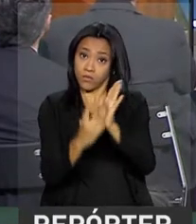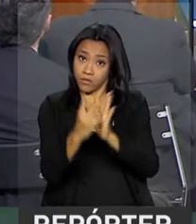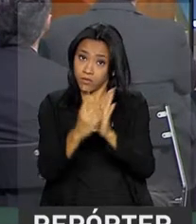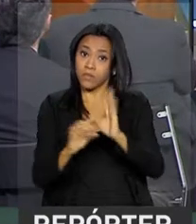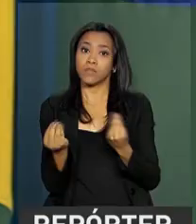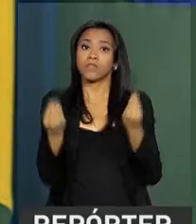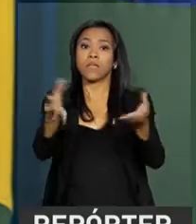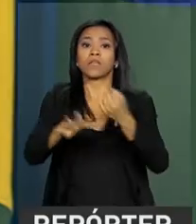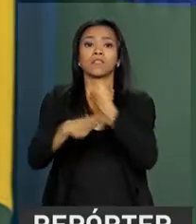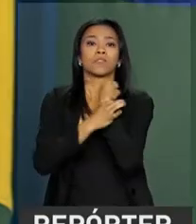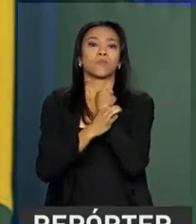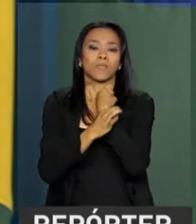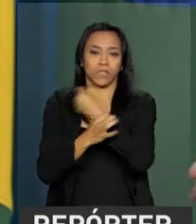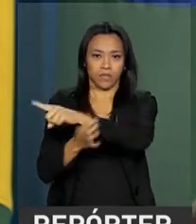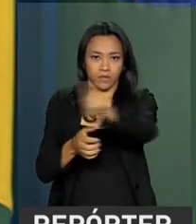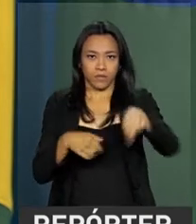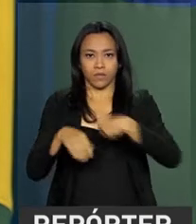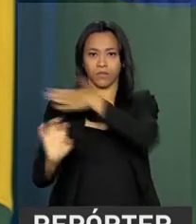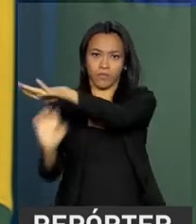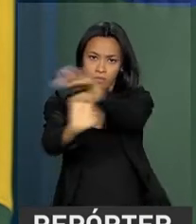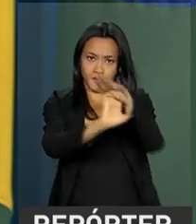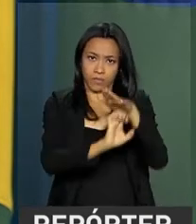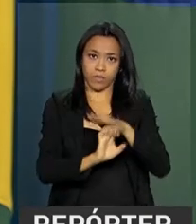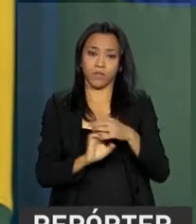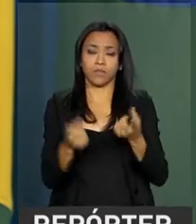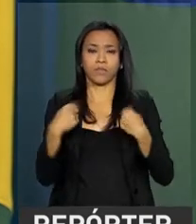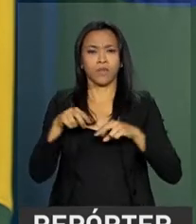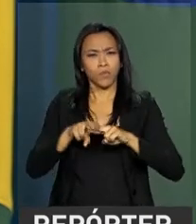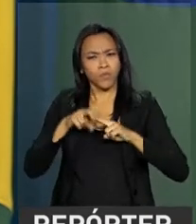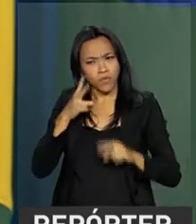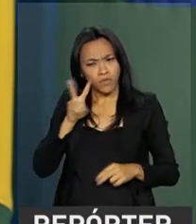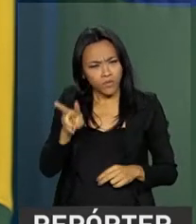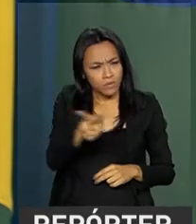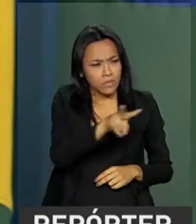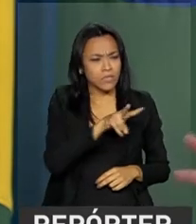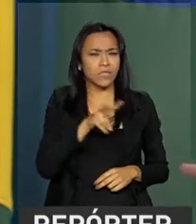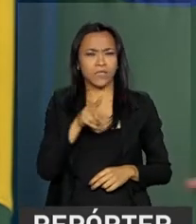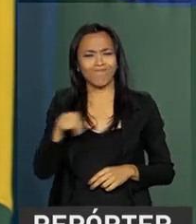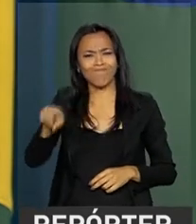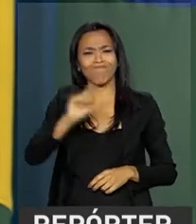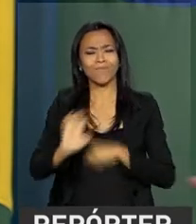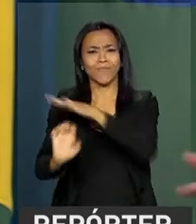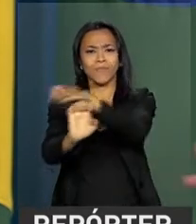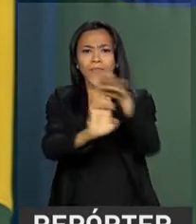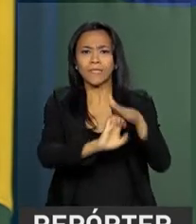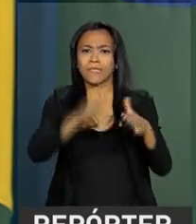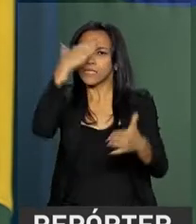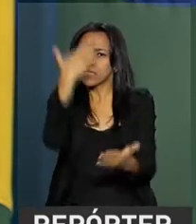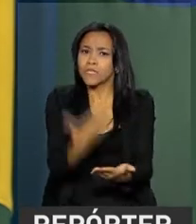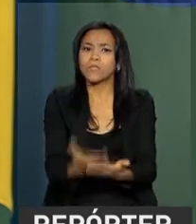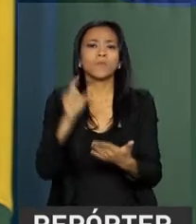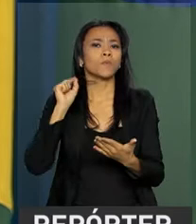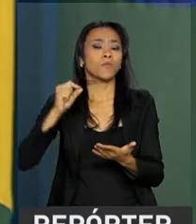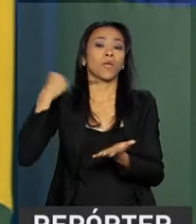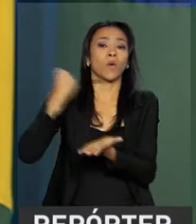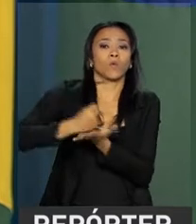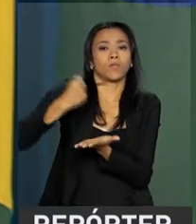empresários empresários confiantes para contratar